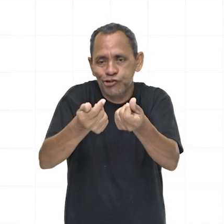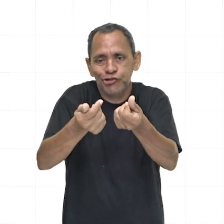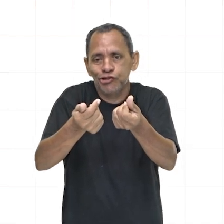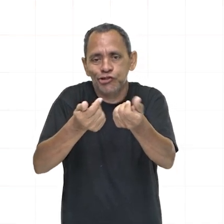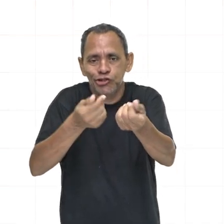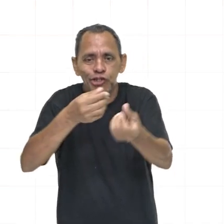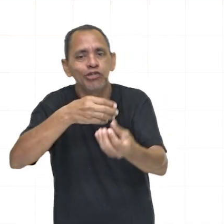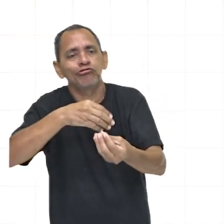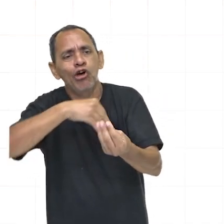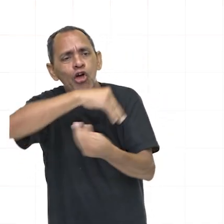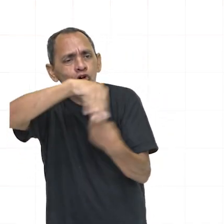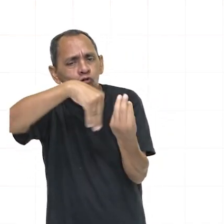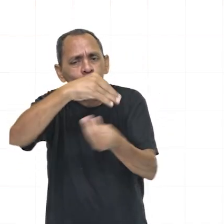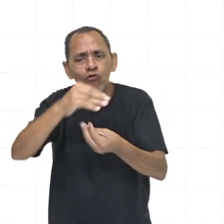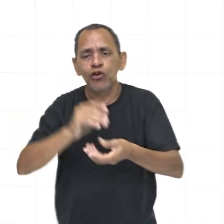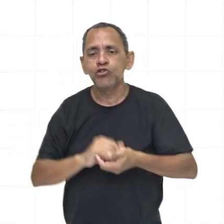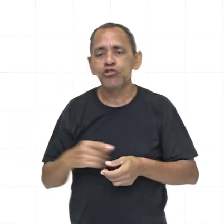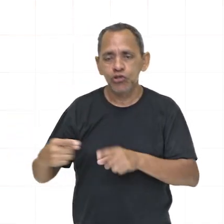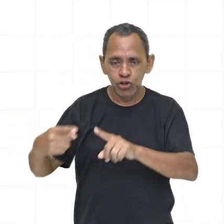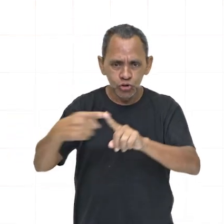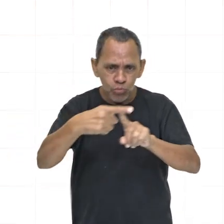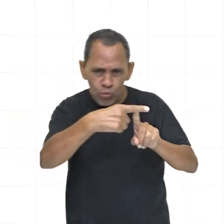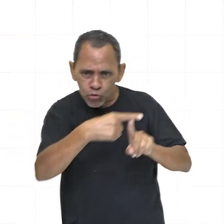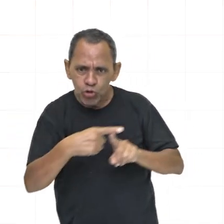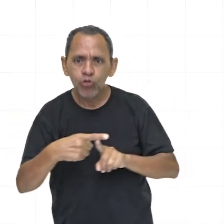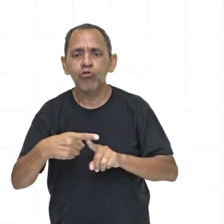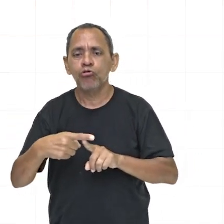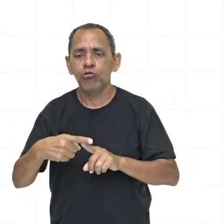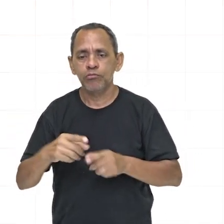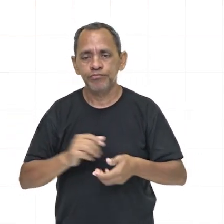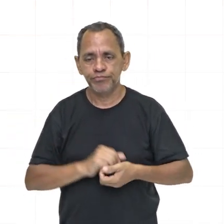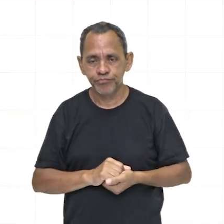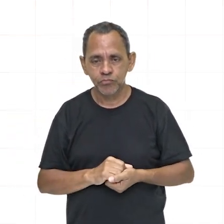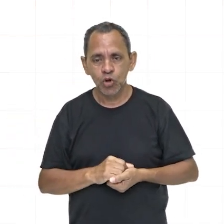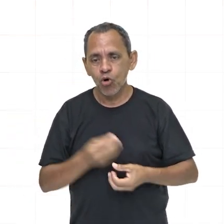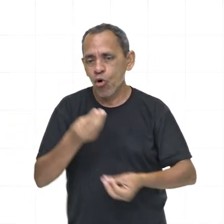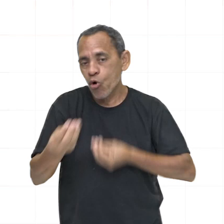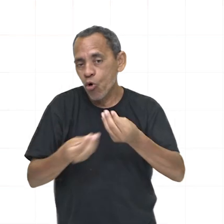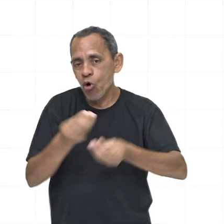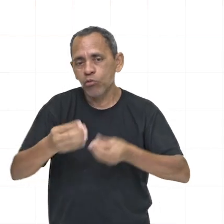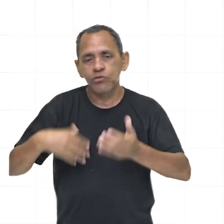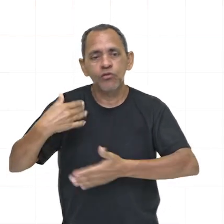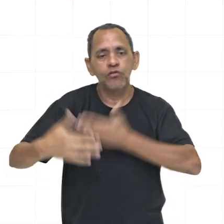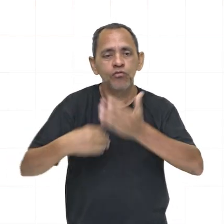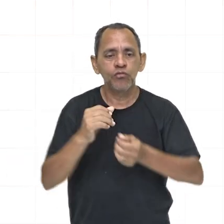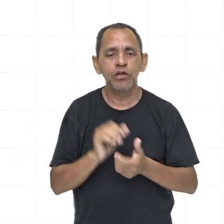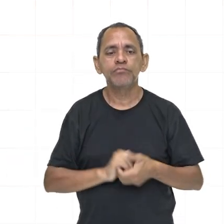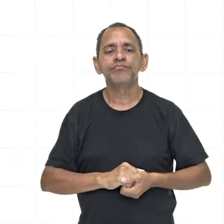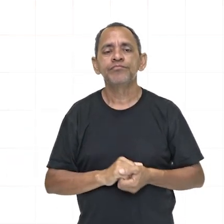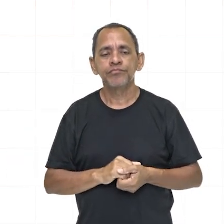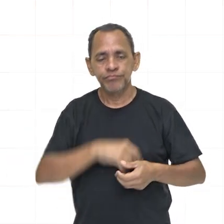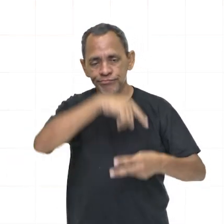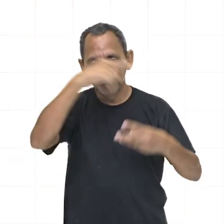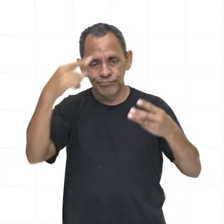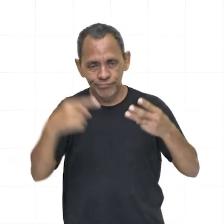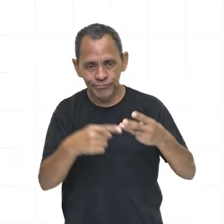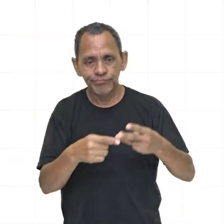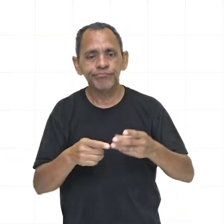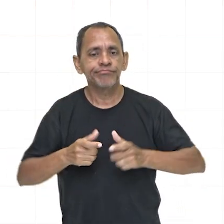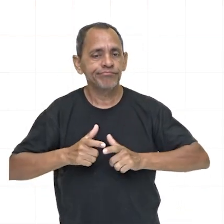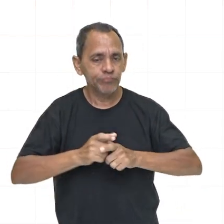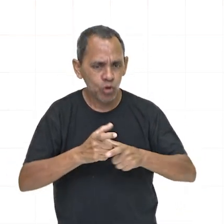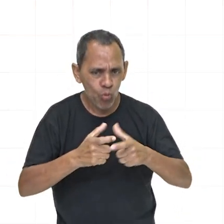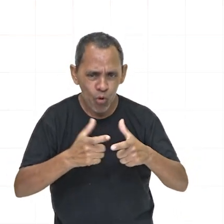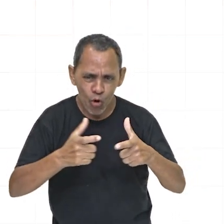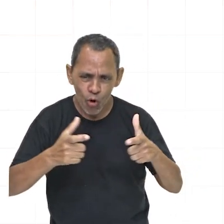seu modo econômico, então, de sobreviver. Crescimento urbano e arquitetura monumental. Se a gente parar para